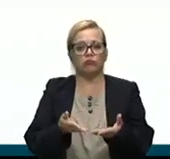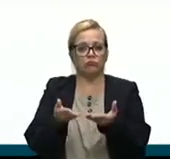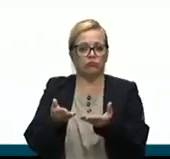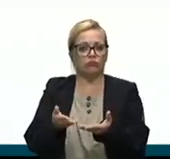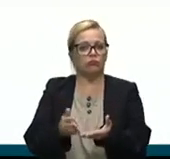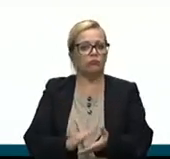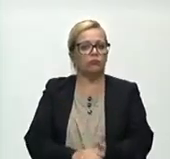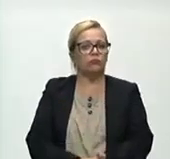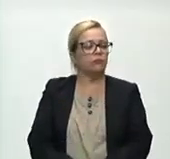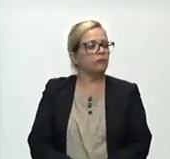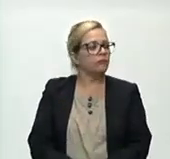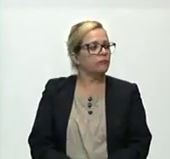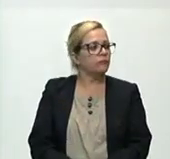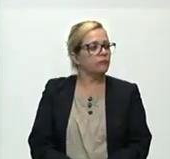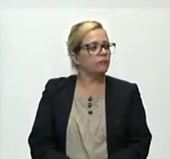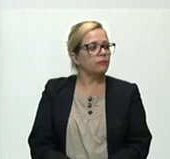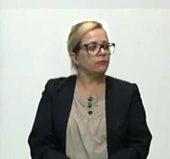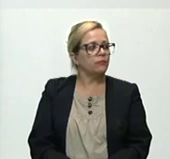documentos.